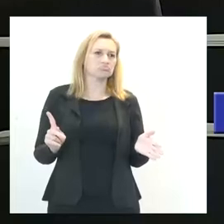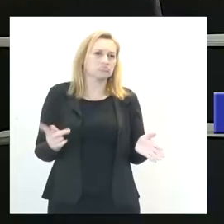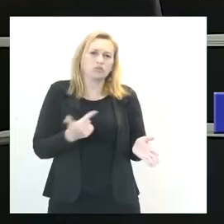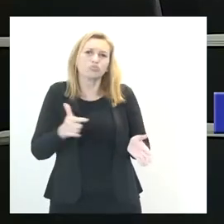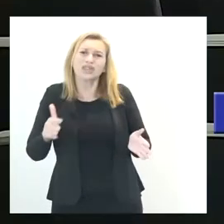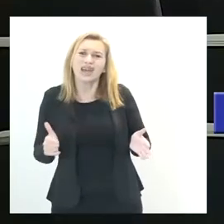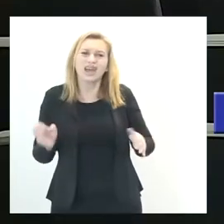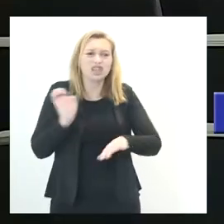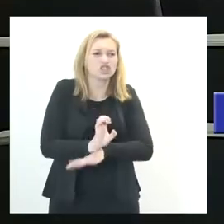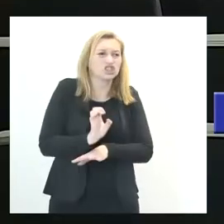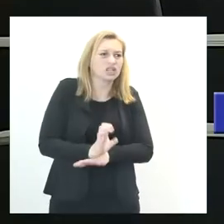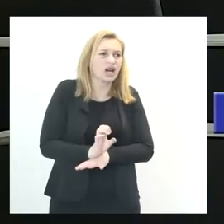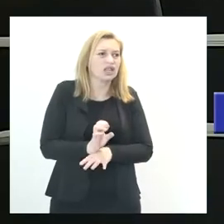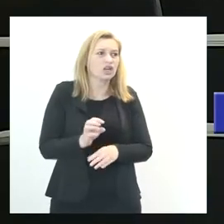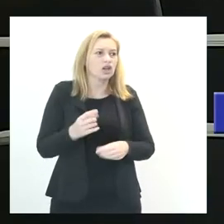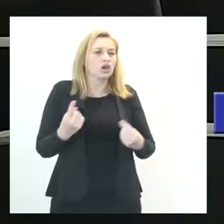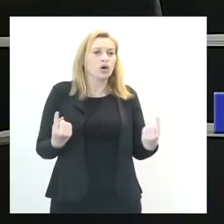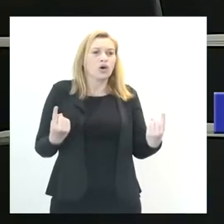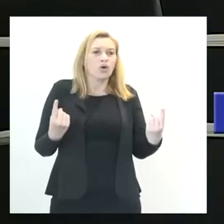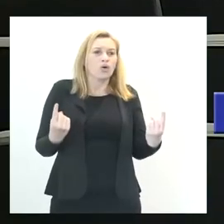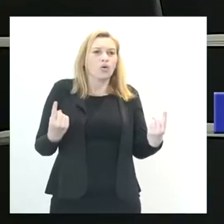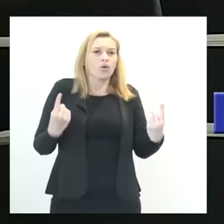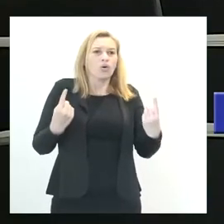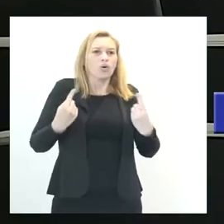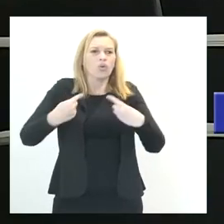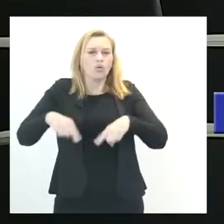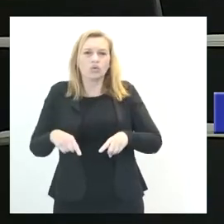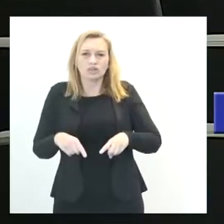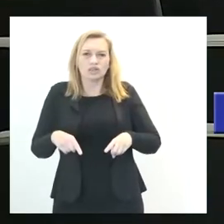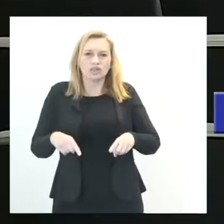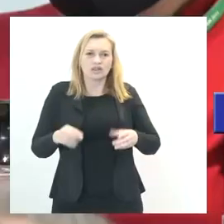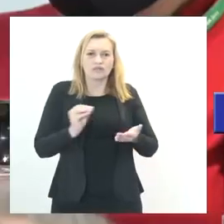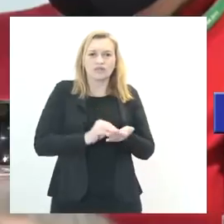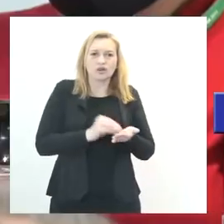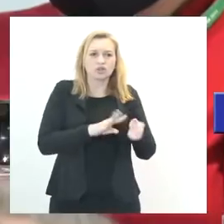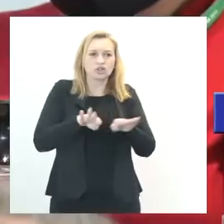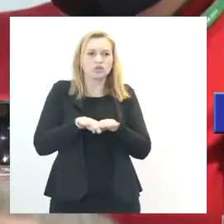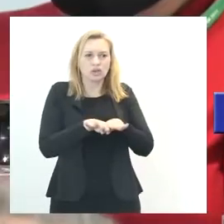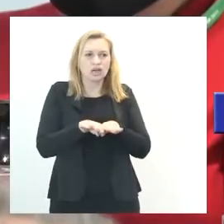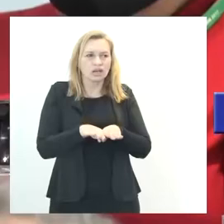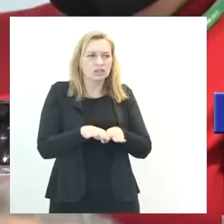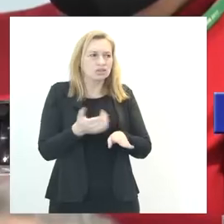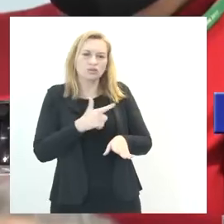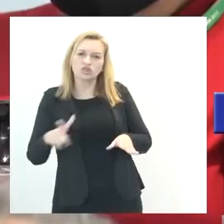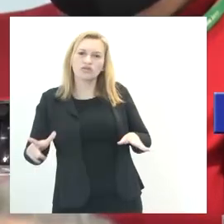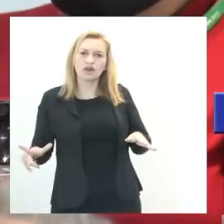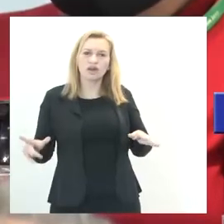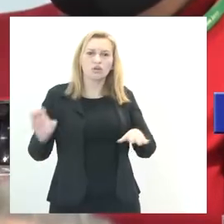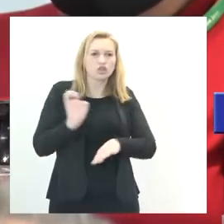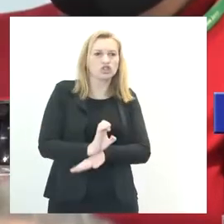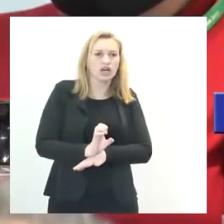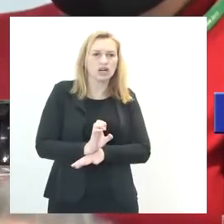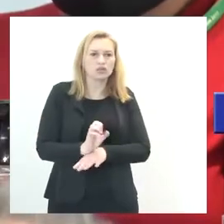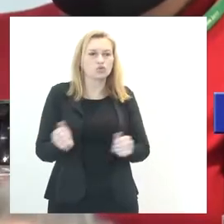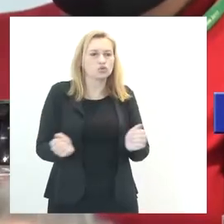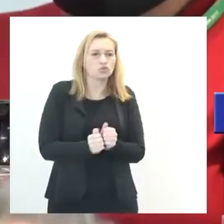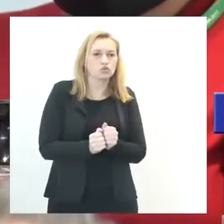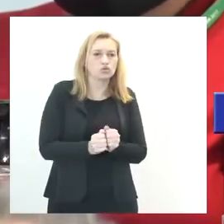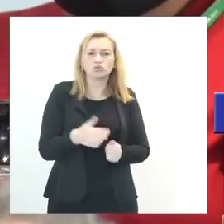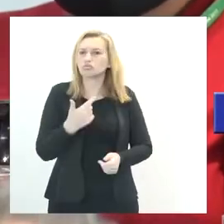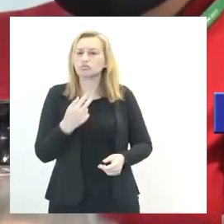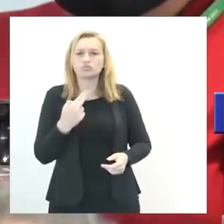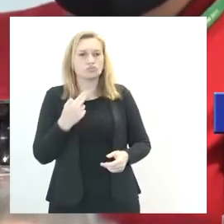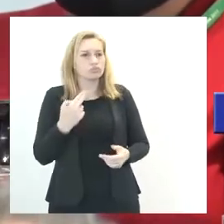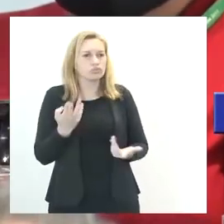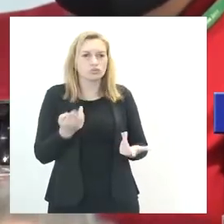possível o combate às desigualdades sociais sem estado não é possível política pública sem ser os servidores